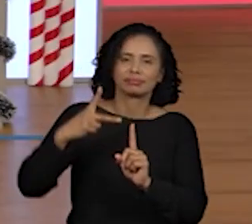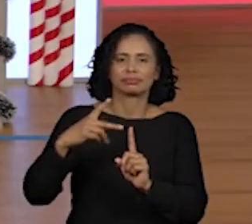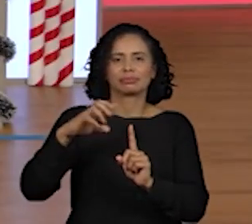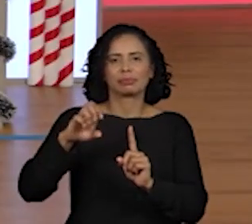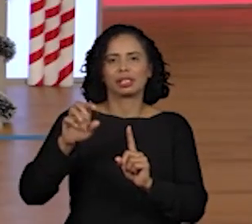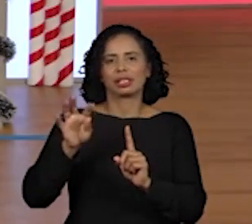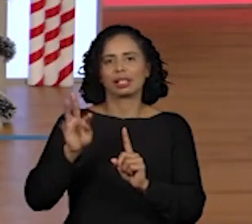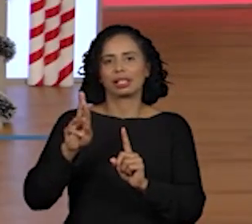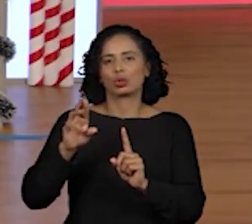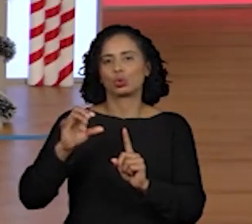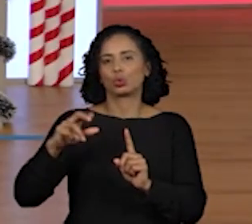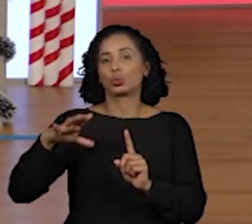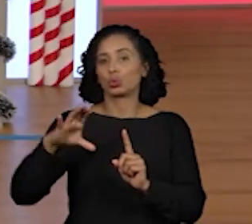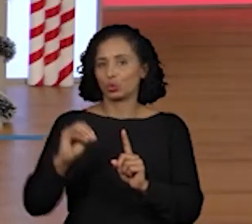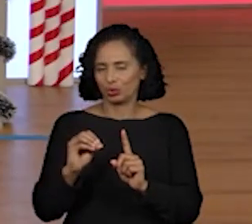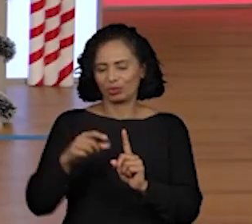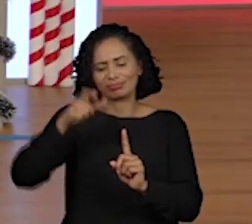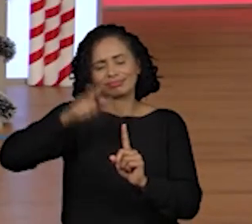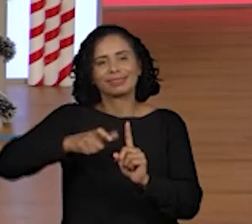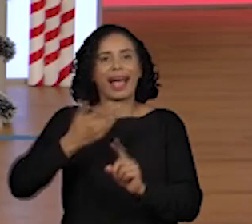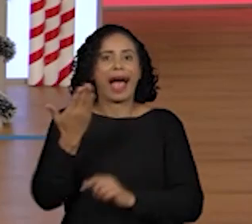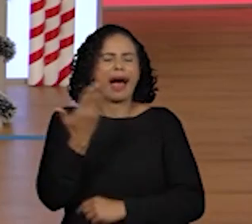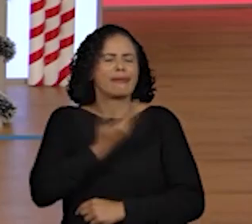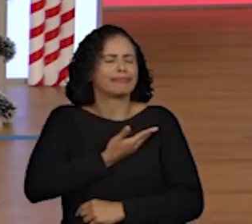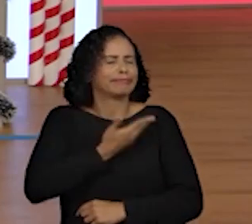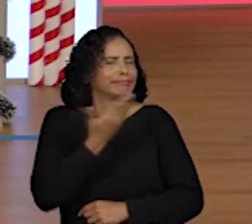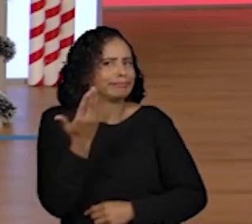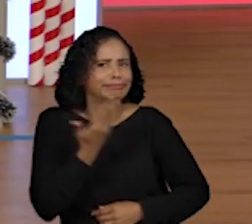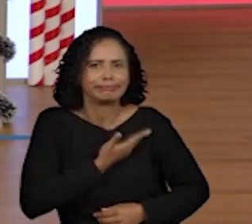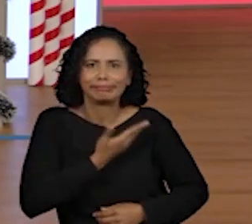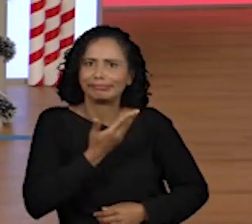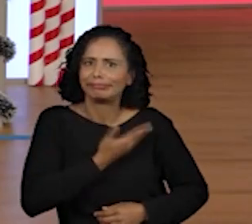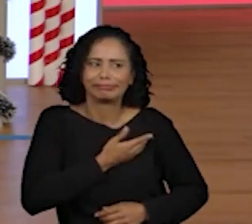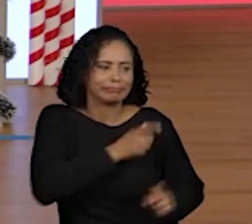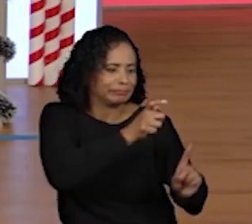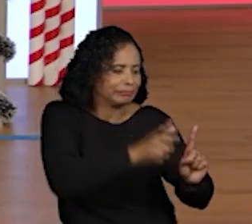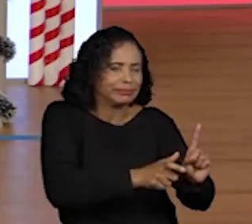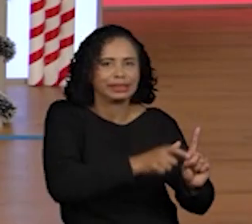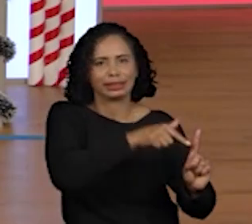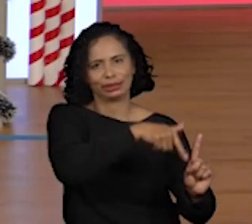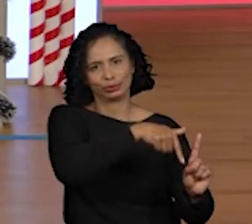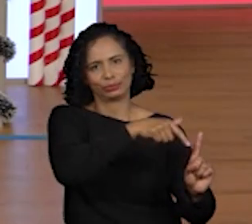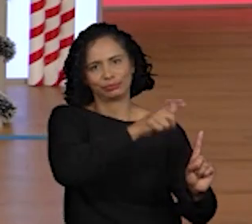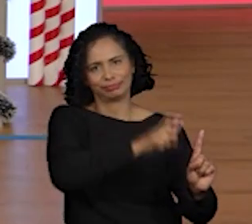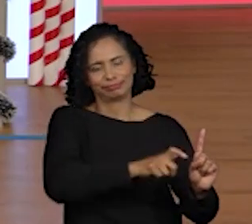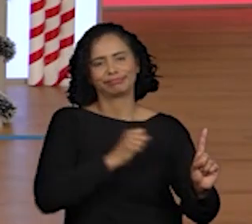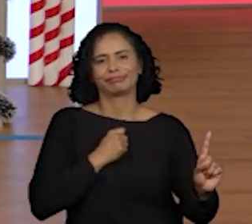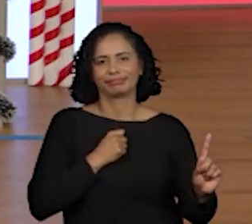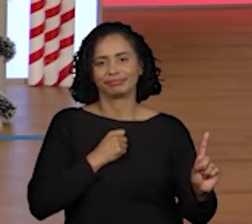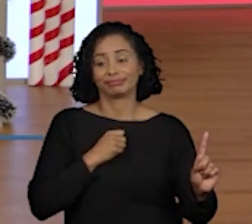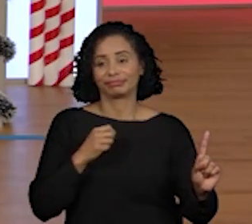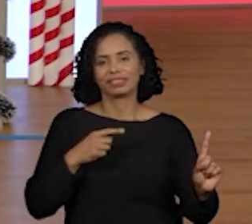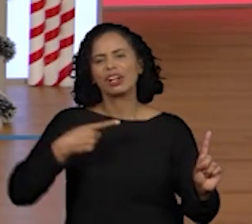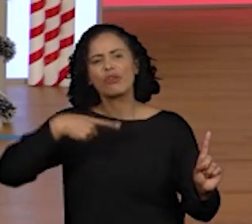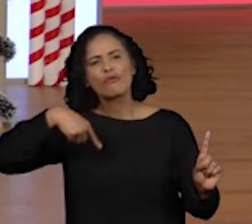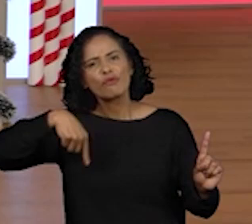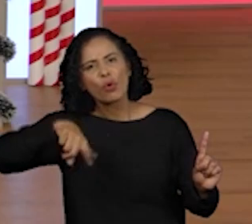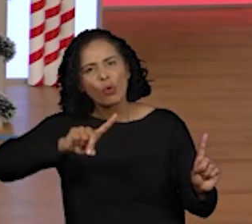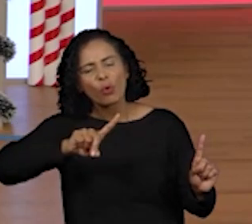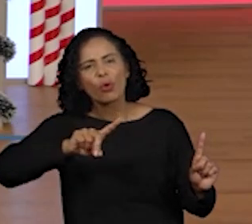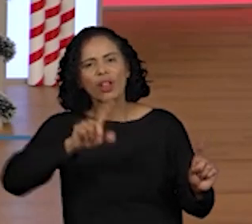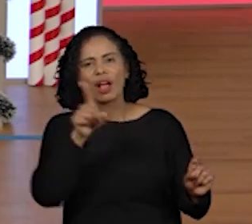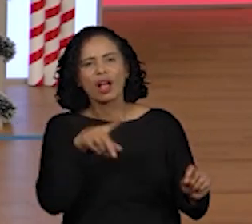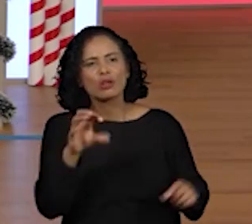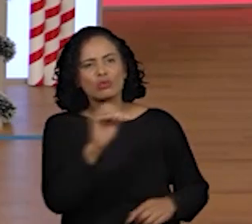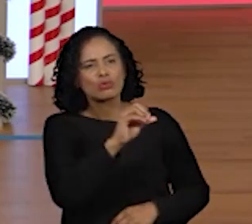um grande amigo também do seu Aguinaldo, foi ao zoológico e ficou com pena